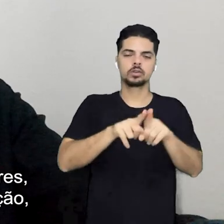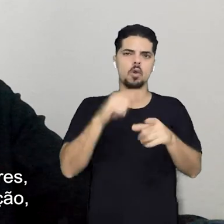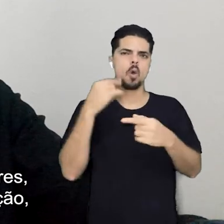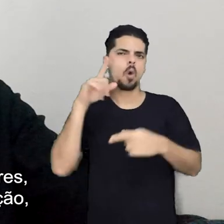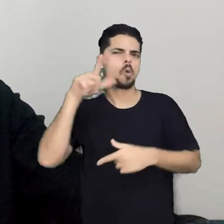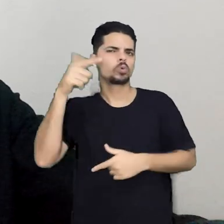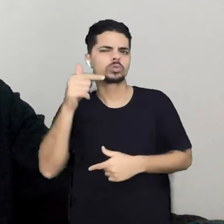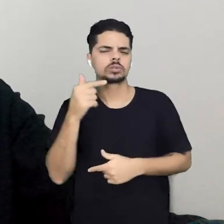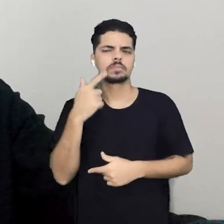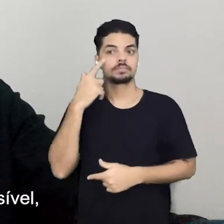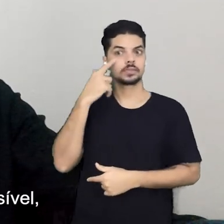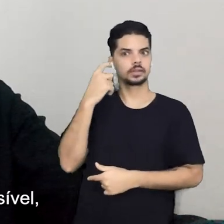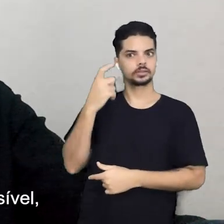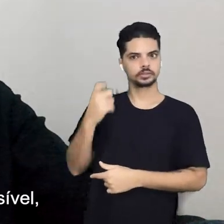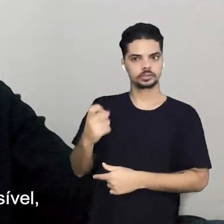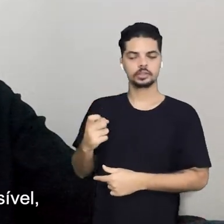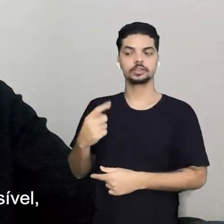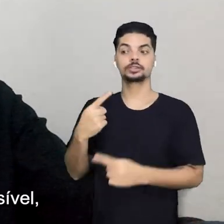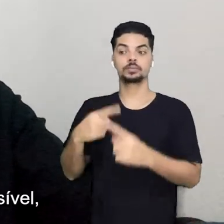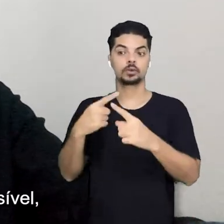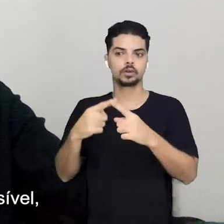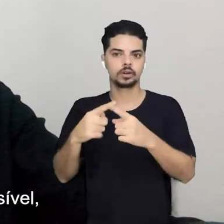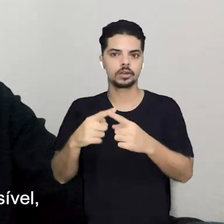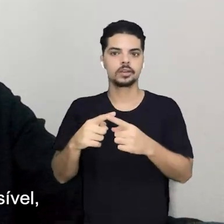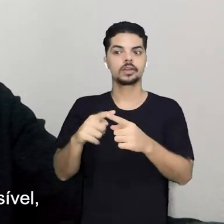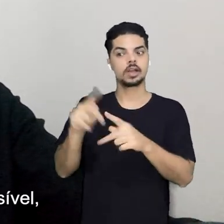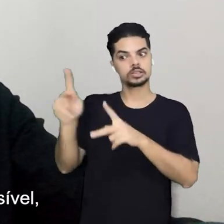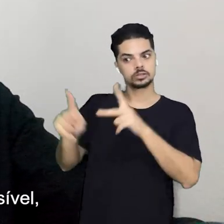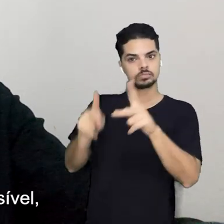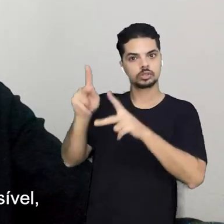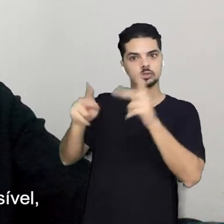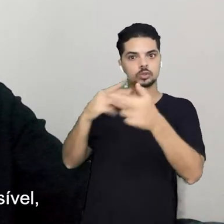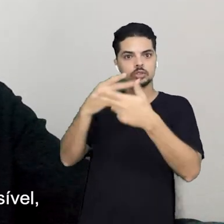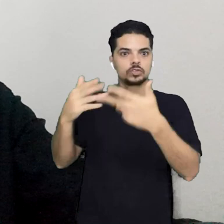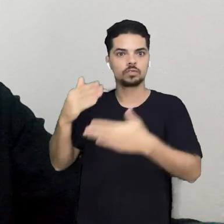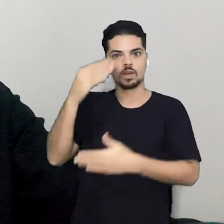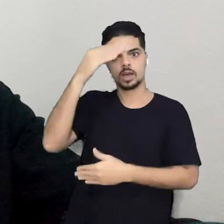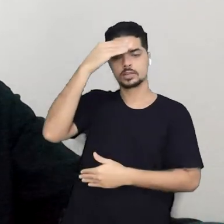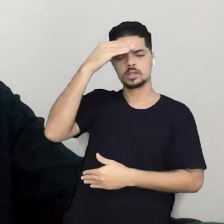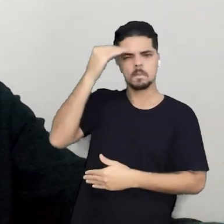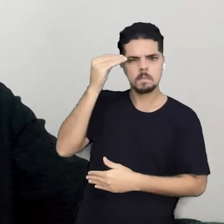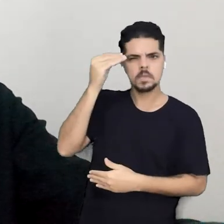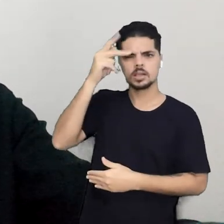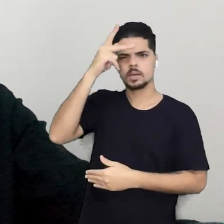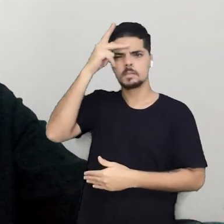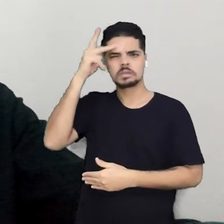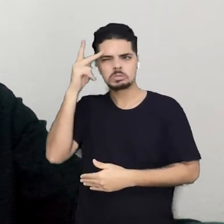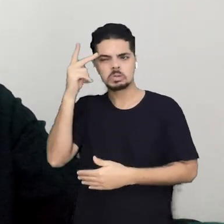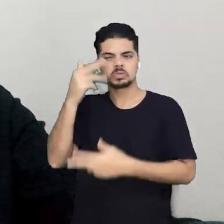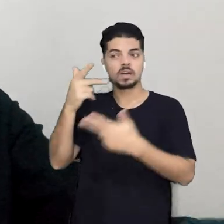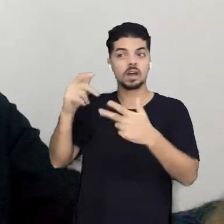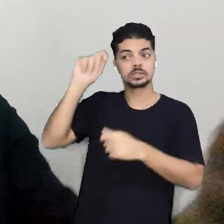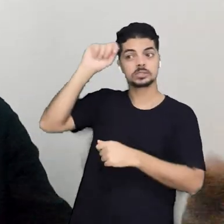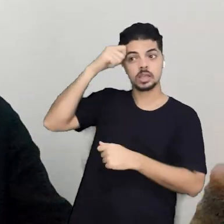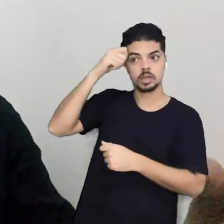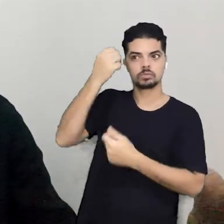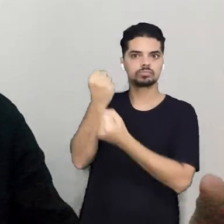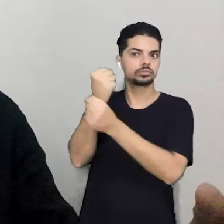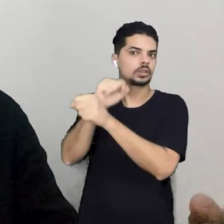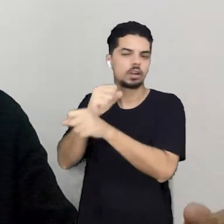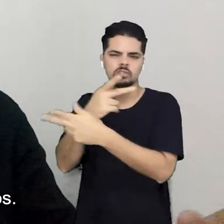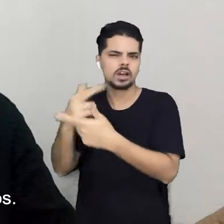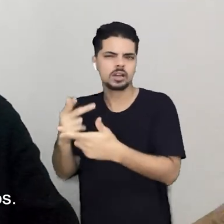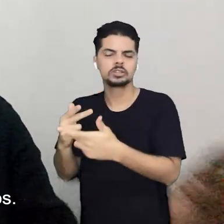essa agitação, né, e movimentaram um mundo de futuro imprevisível. E ele diz também que muitos